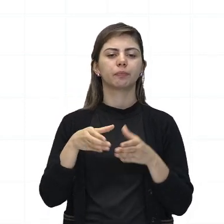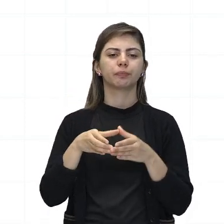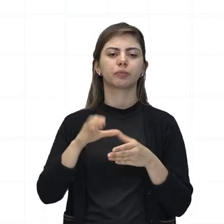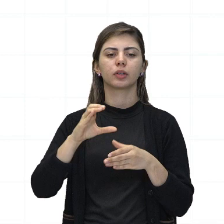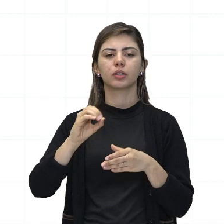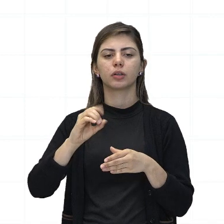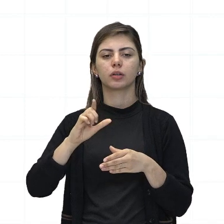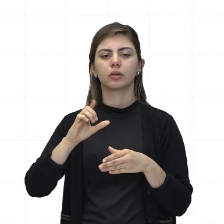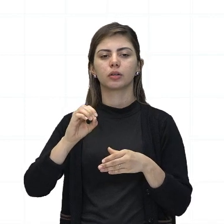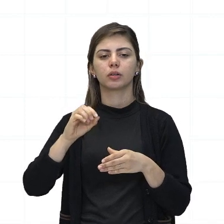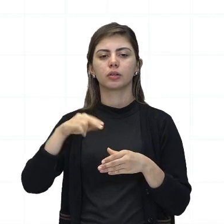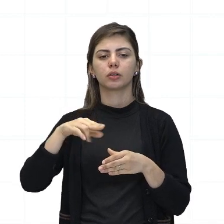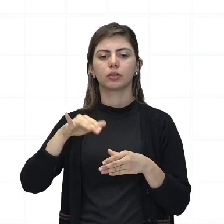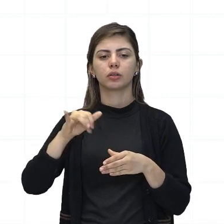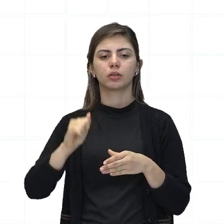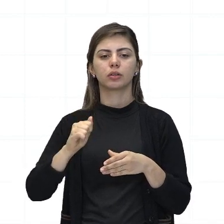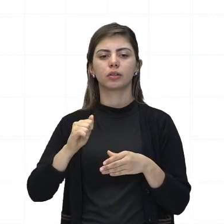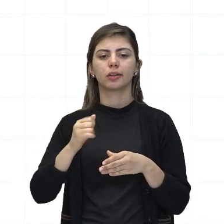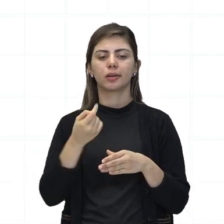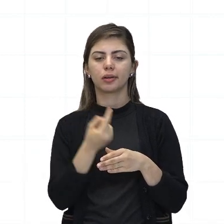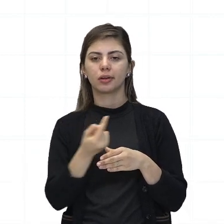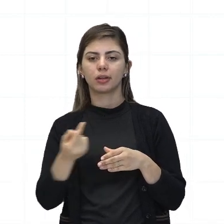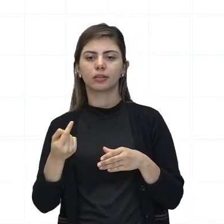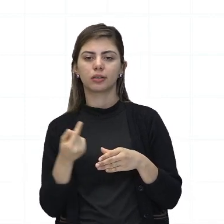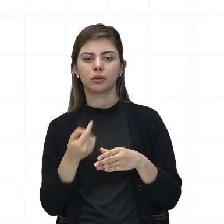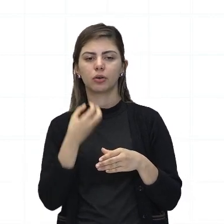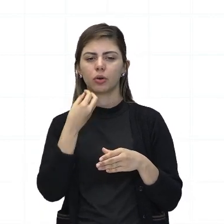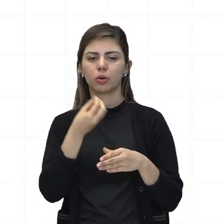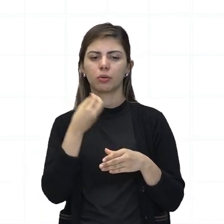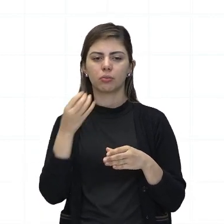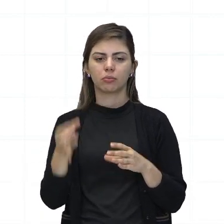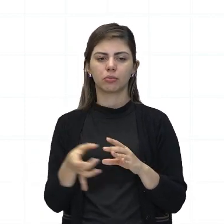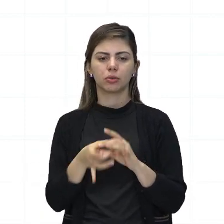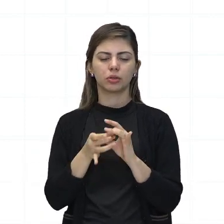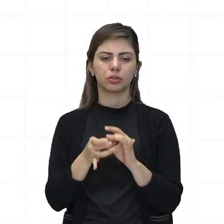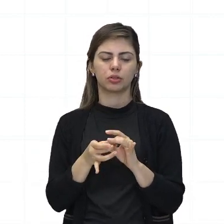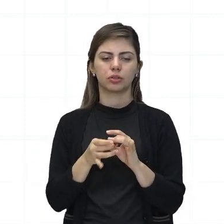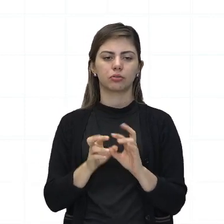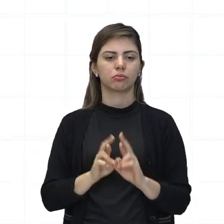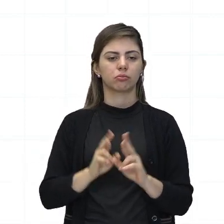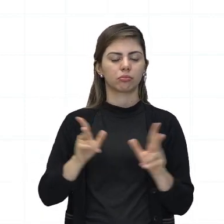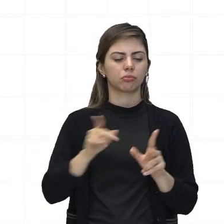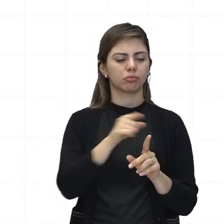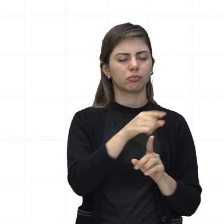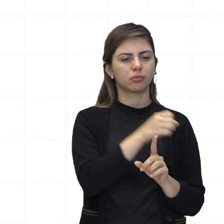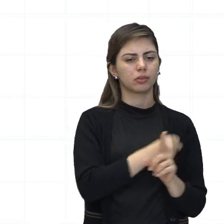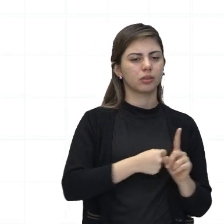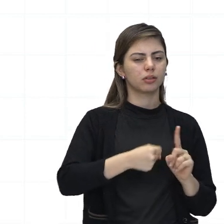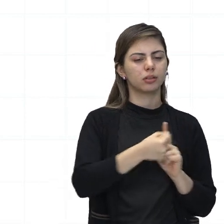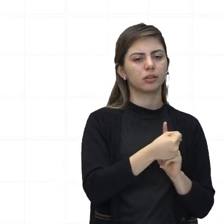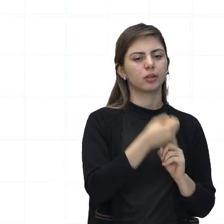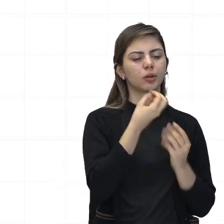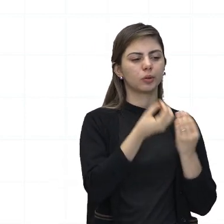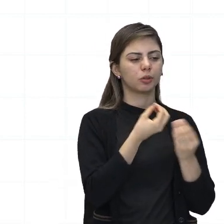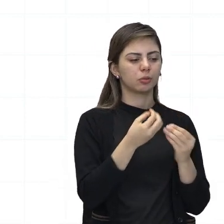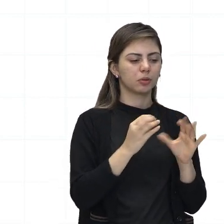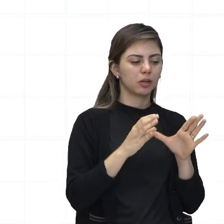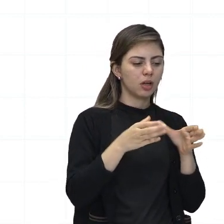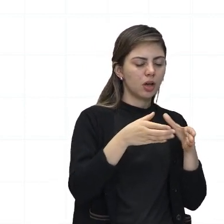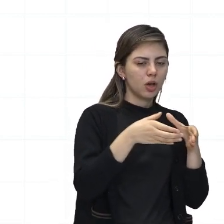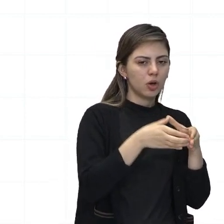estão anatomicamente unidos. Diferente da sociedade, que os indivíduos eles não estão